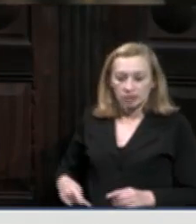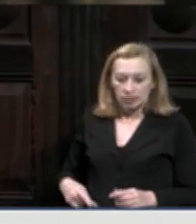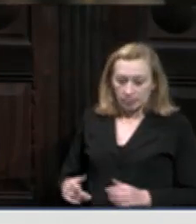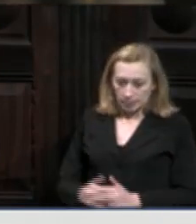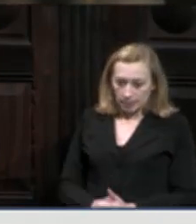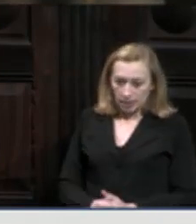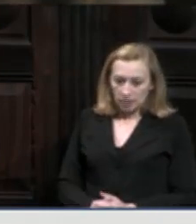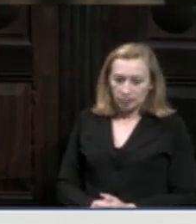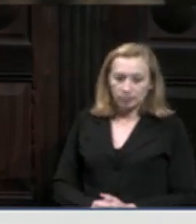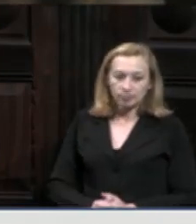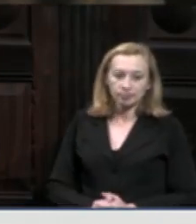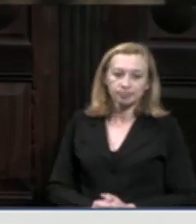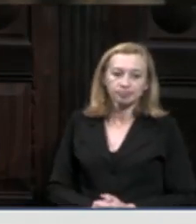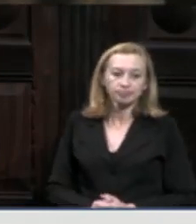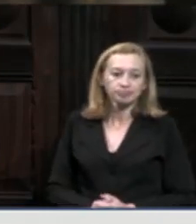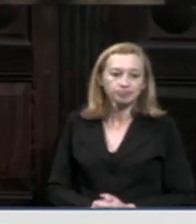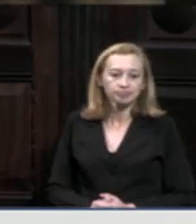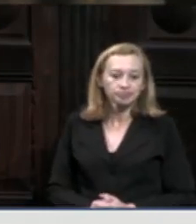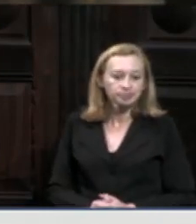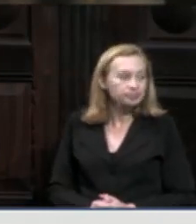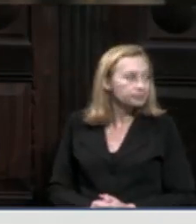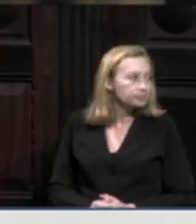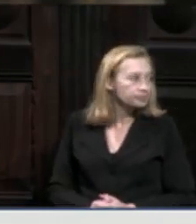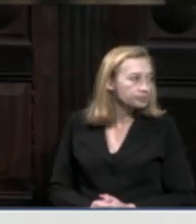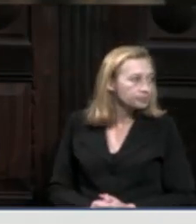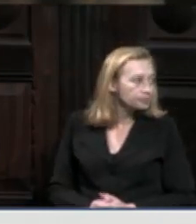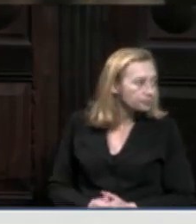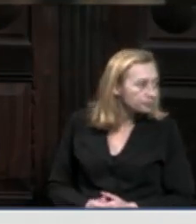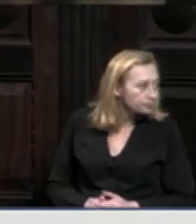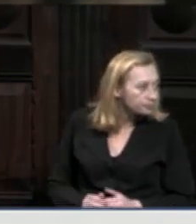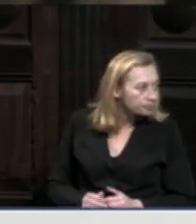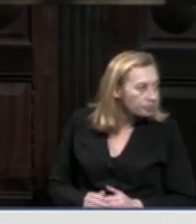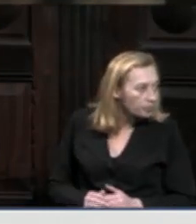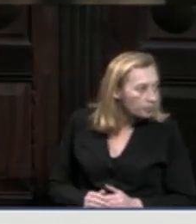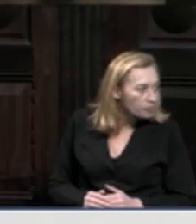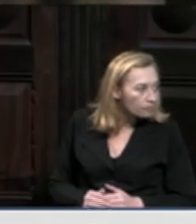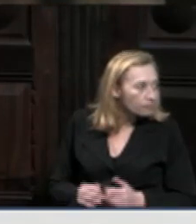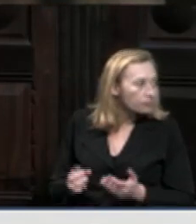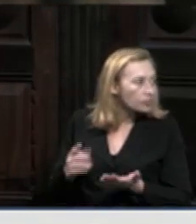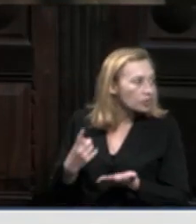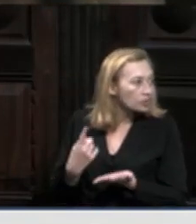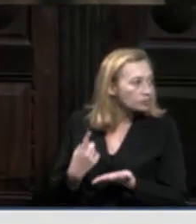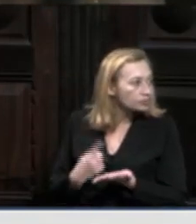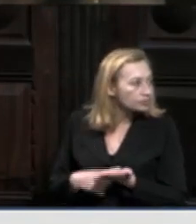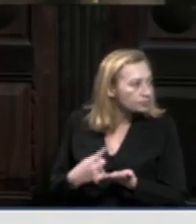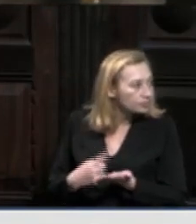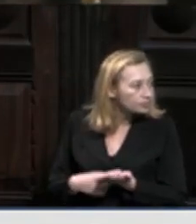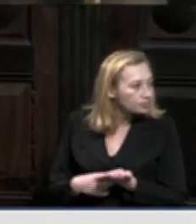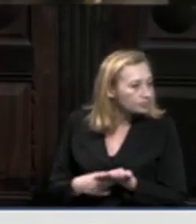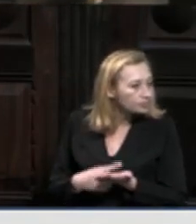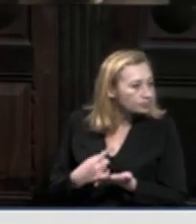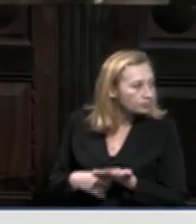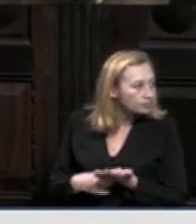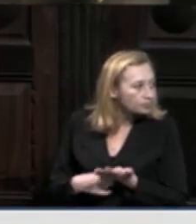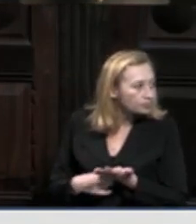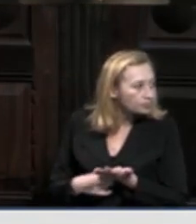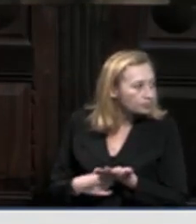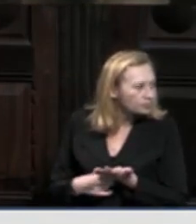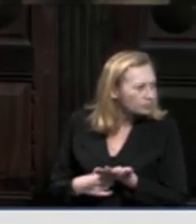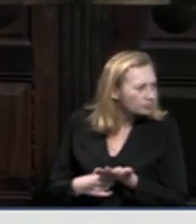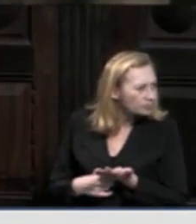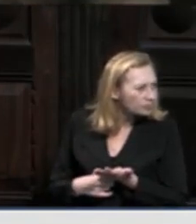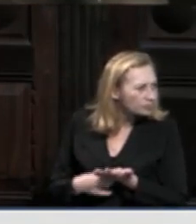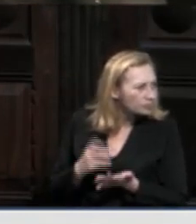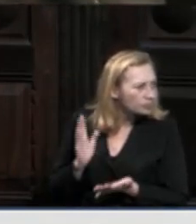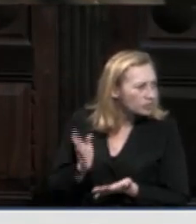Pela ordem. Então a presidência retira o projeto, um acordo com o autor e com o acordo que havia